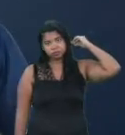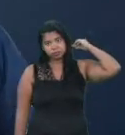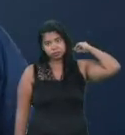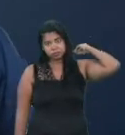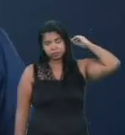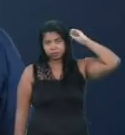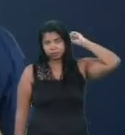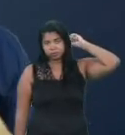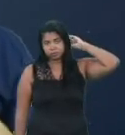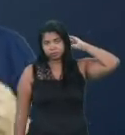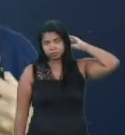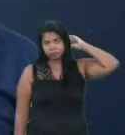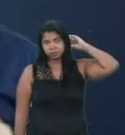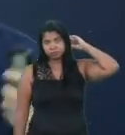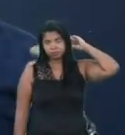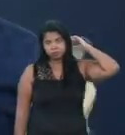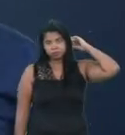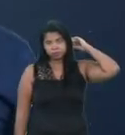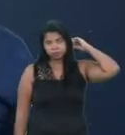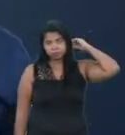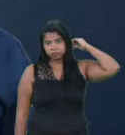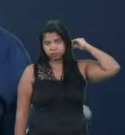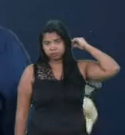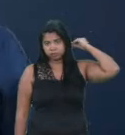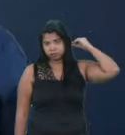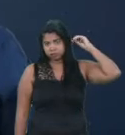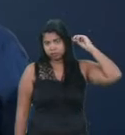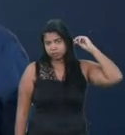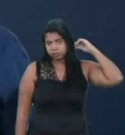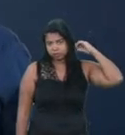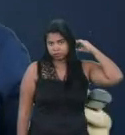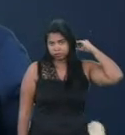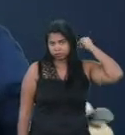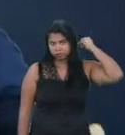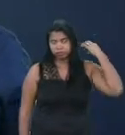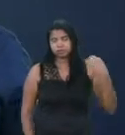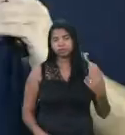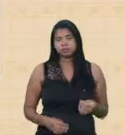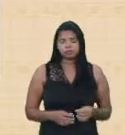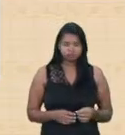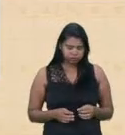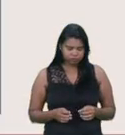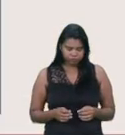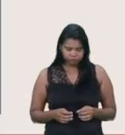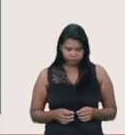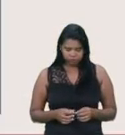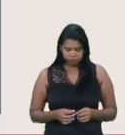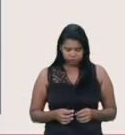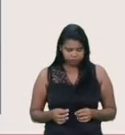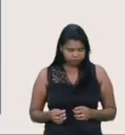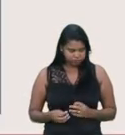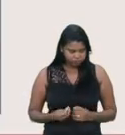E é graças a isso que nós vamos ter a propriedade do campo magnético, gerando